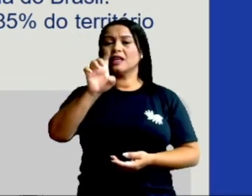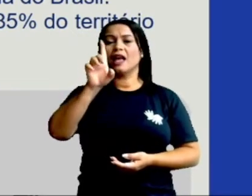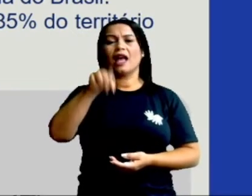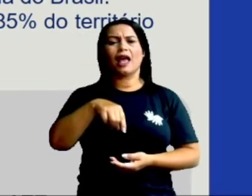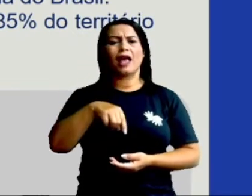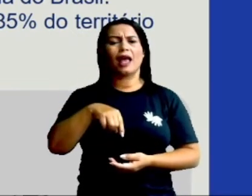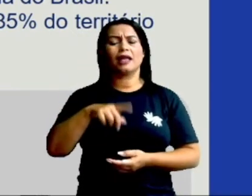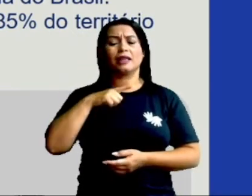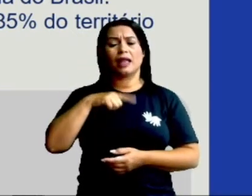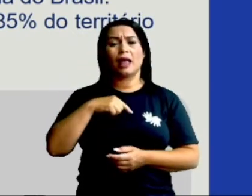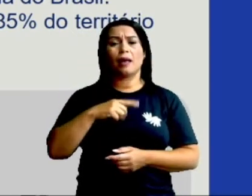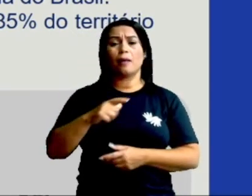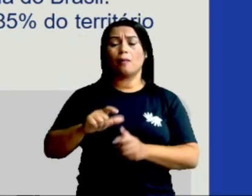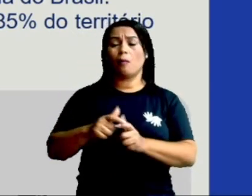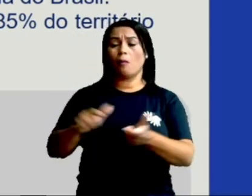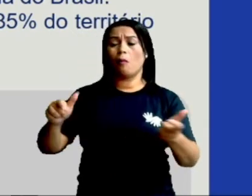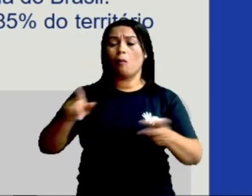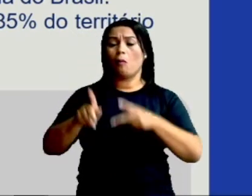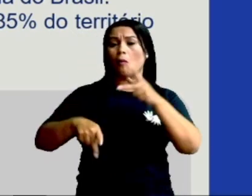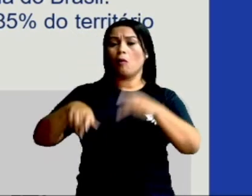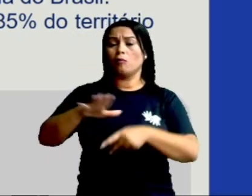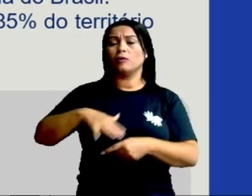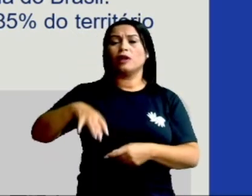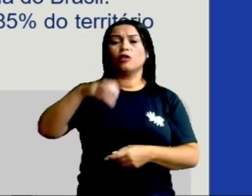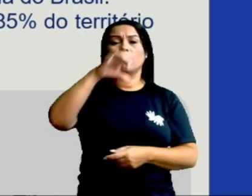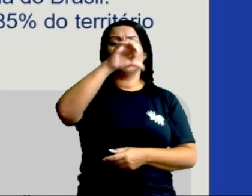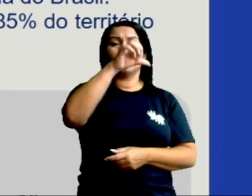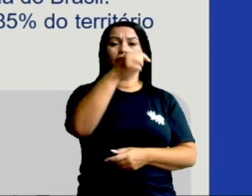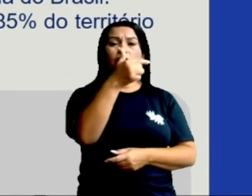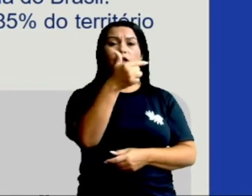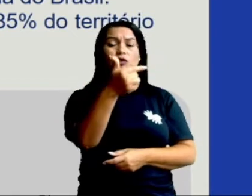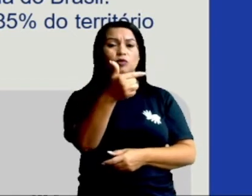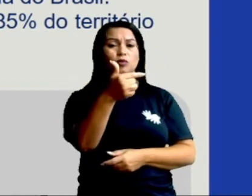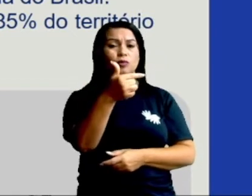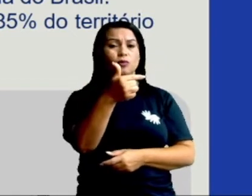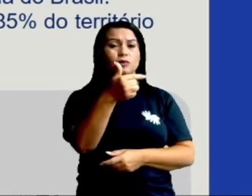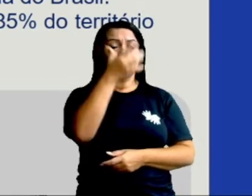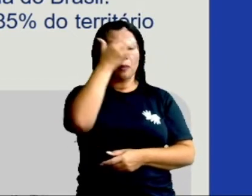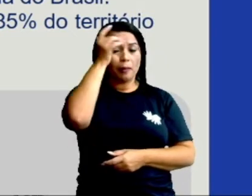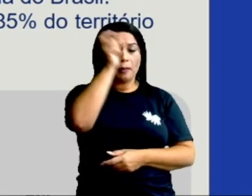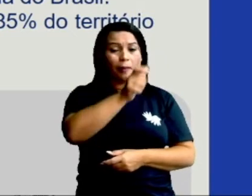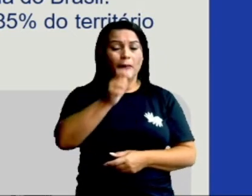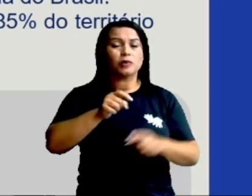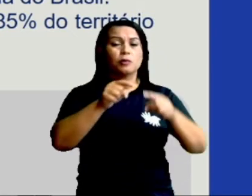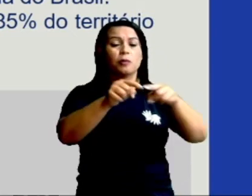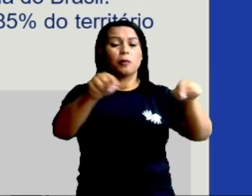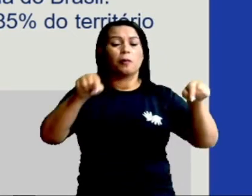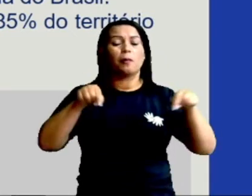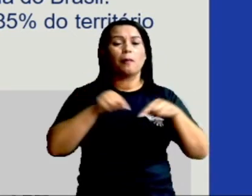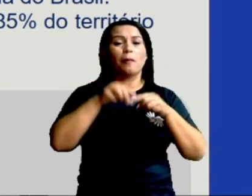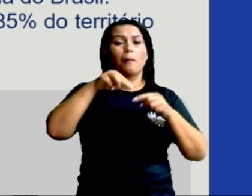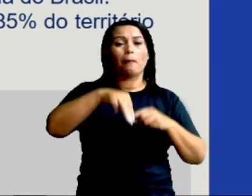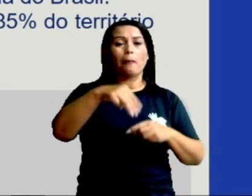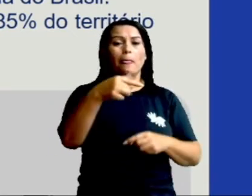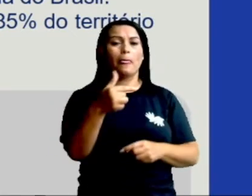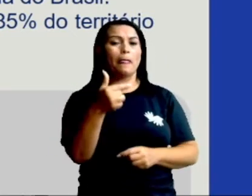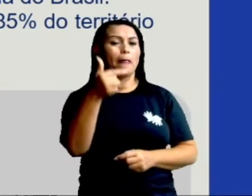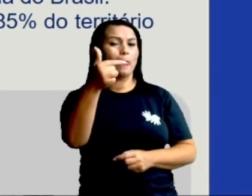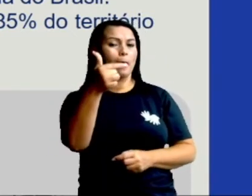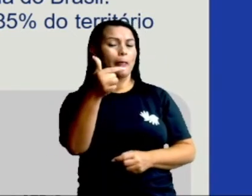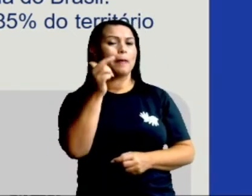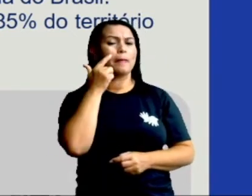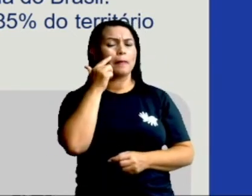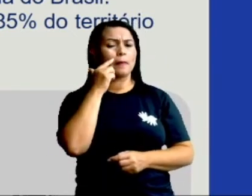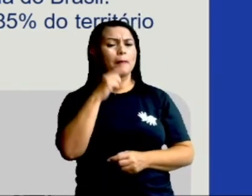é a mais povoada com cerca de 92 habitantes por metro quadrado a maior parte da população